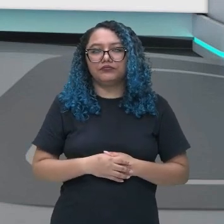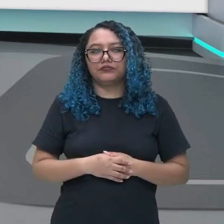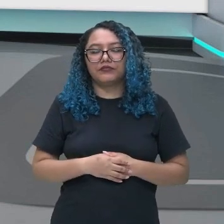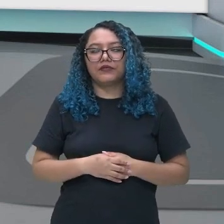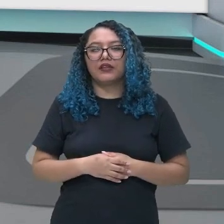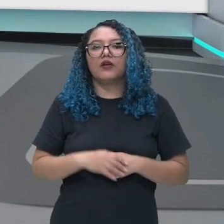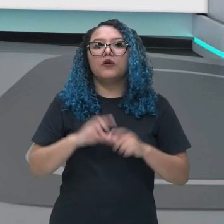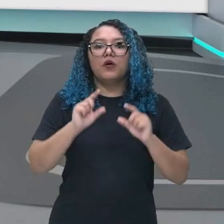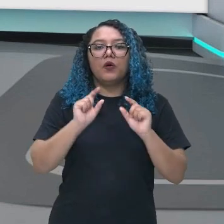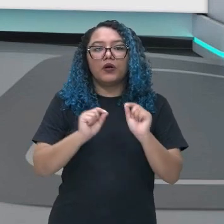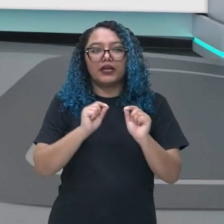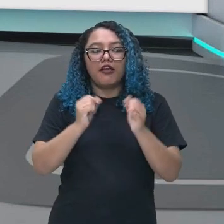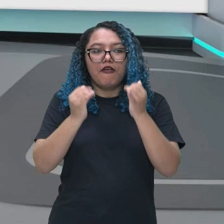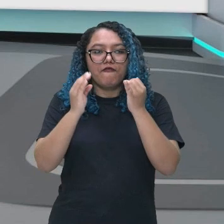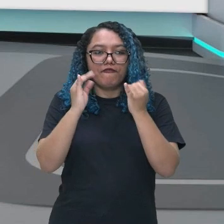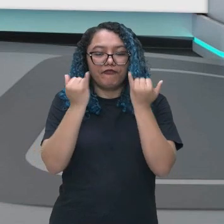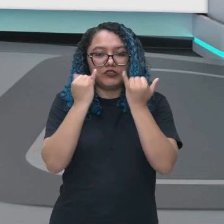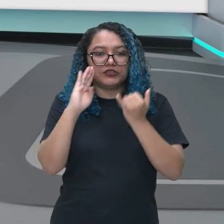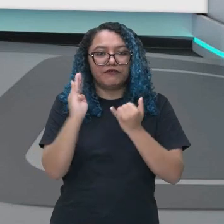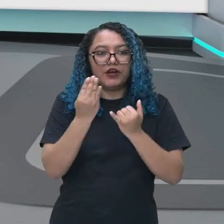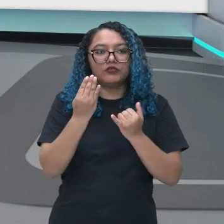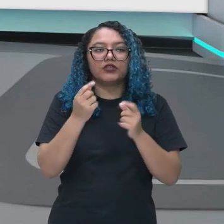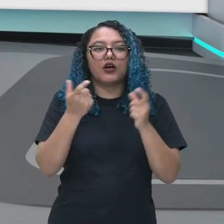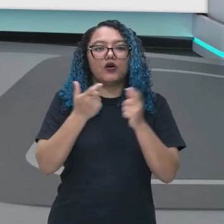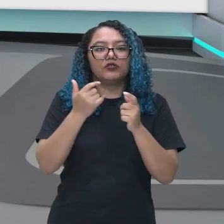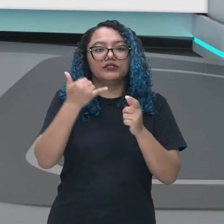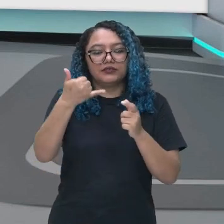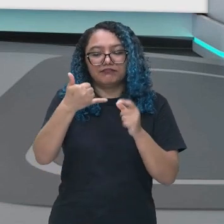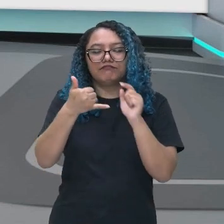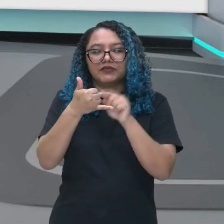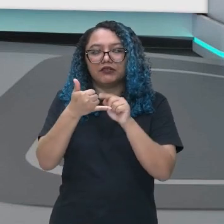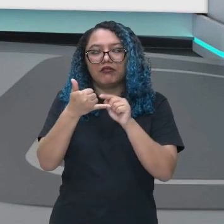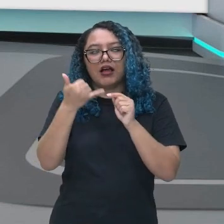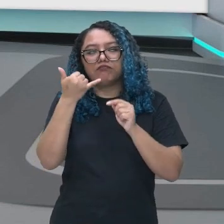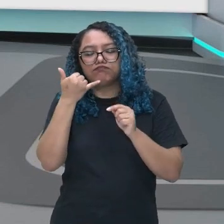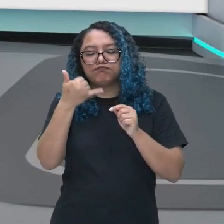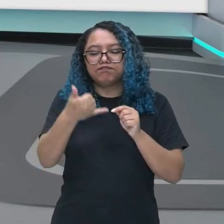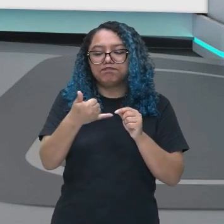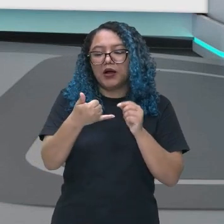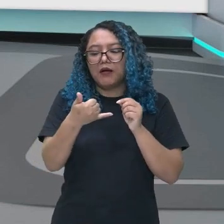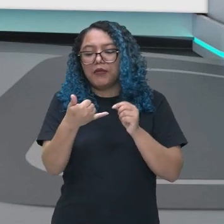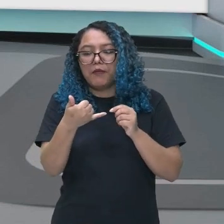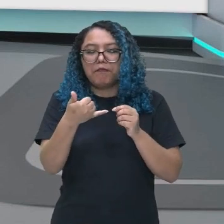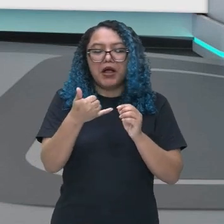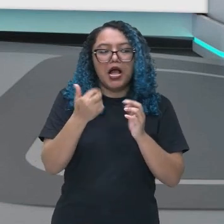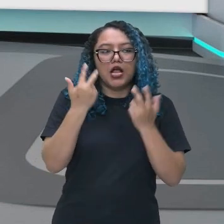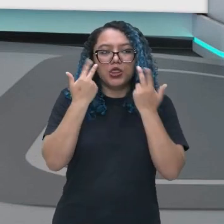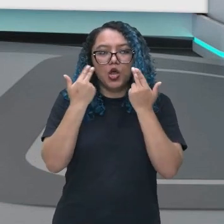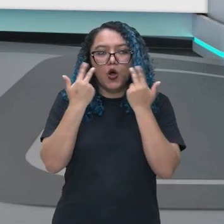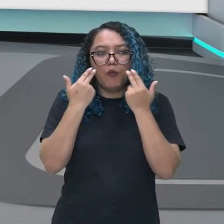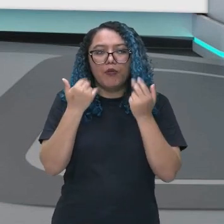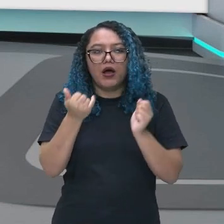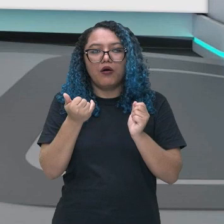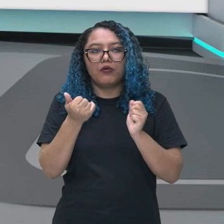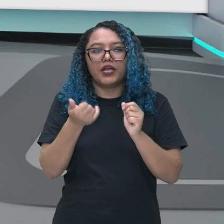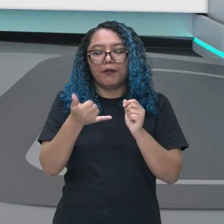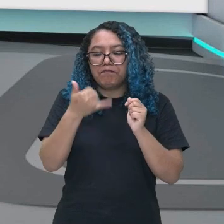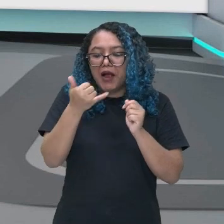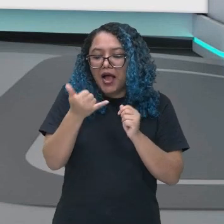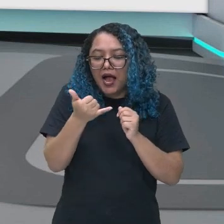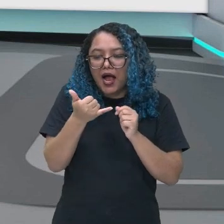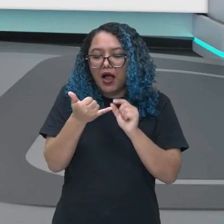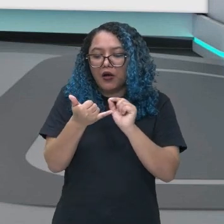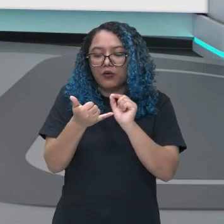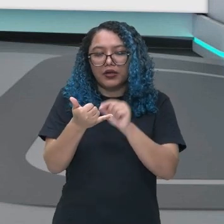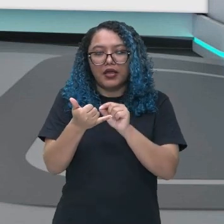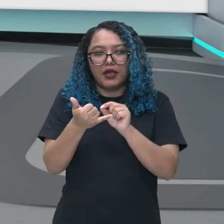elas vêm muito pelo celular, tá bom? Então você está aqui vivendo a sua vida tranquilamente, chega para você.